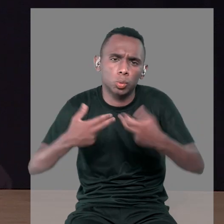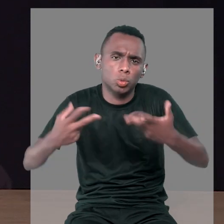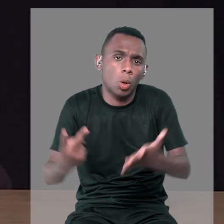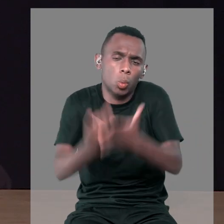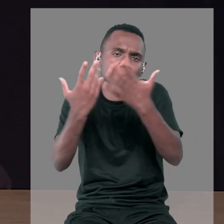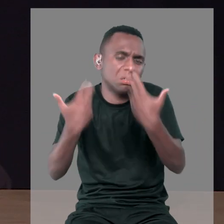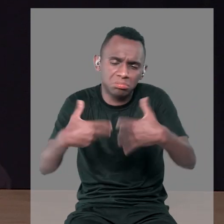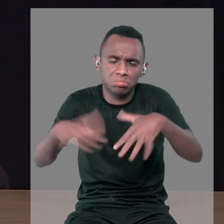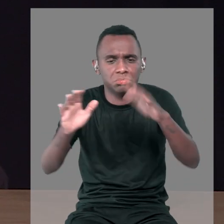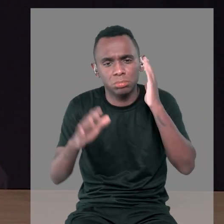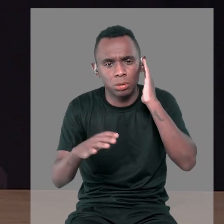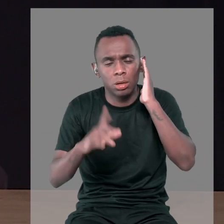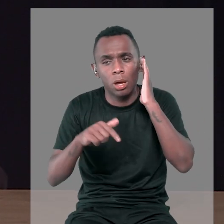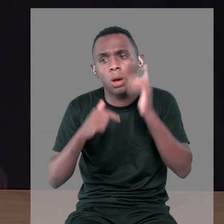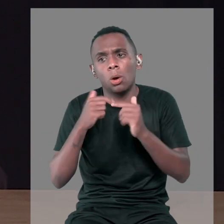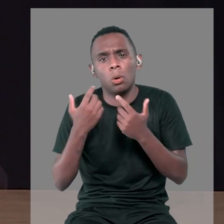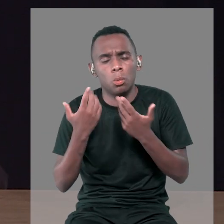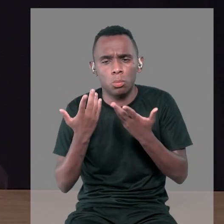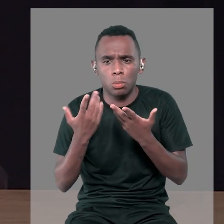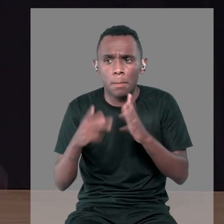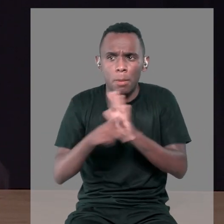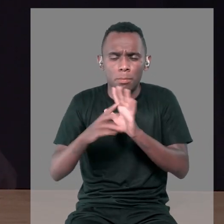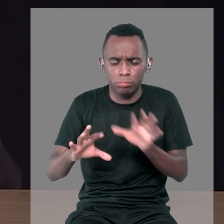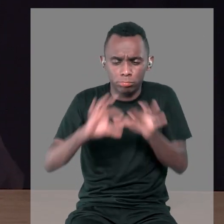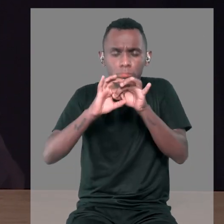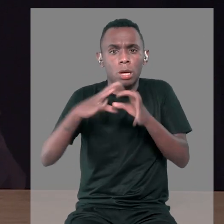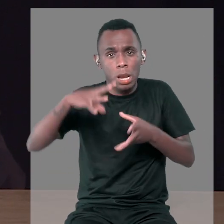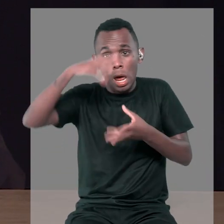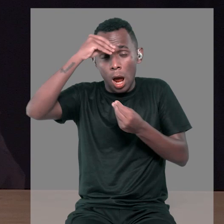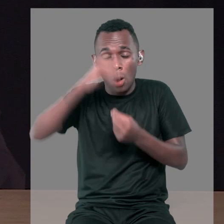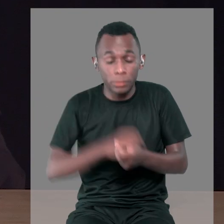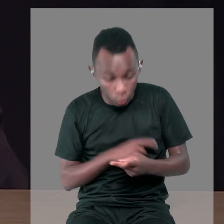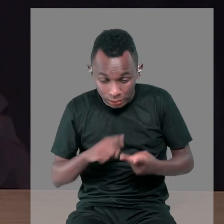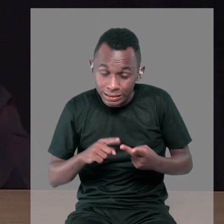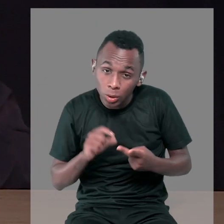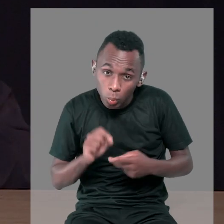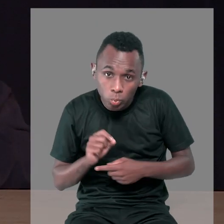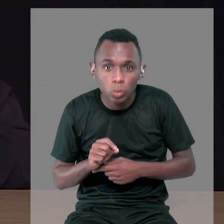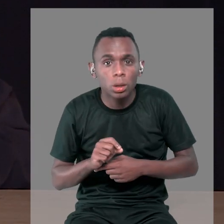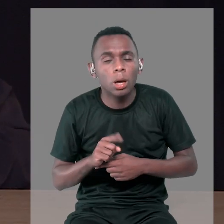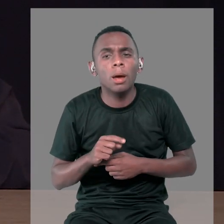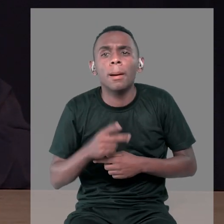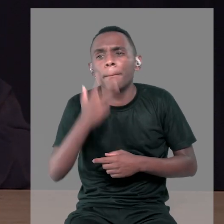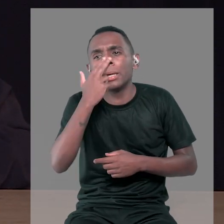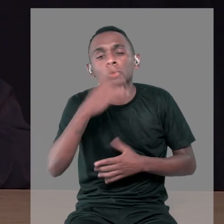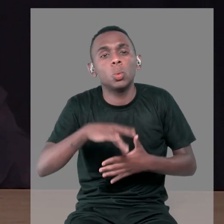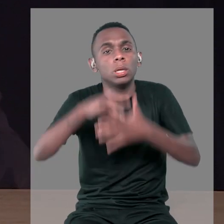lhe imprime o caráter de uma atividade livre da alma. Esse segundo elemento está encarnado no chefe militar.